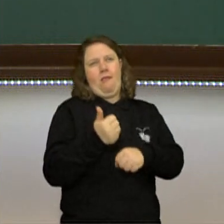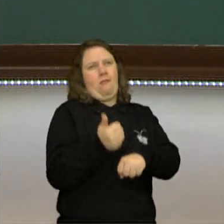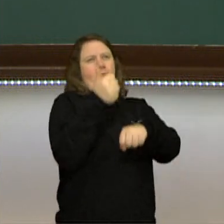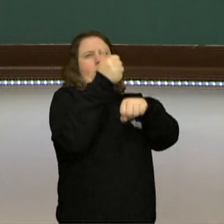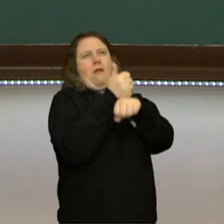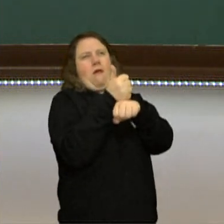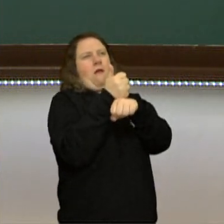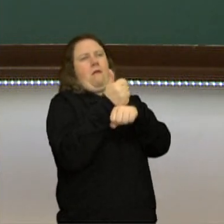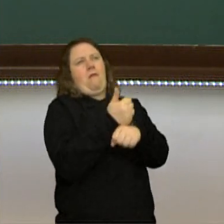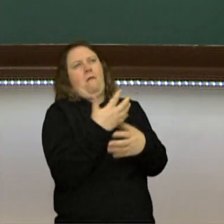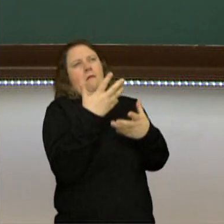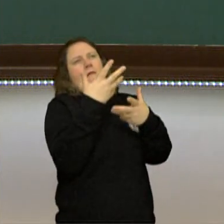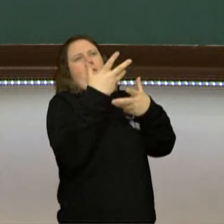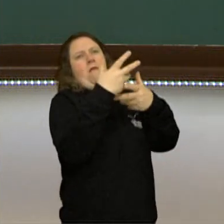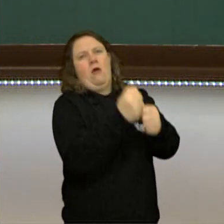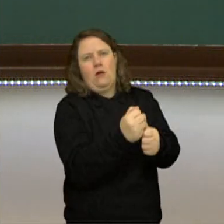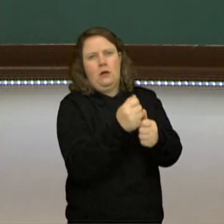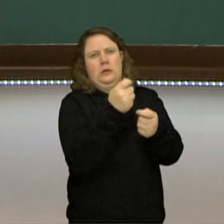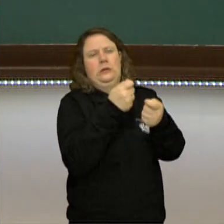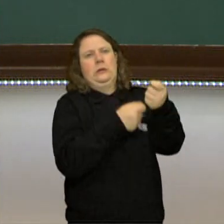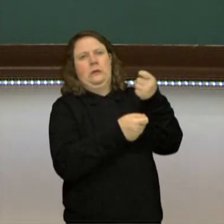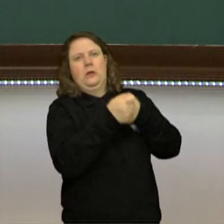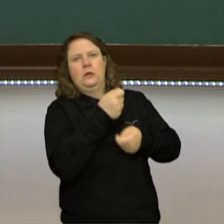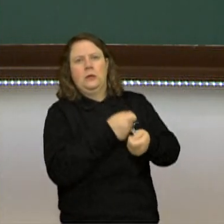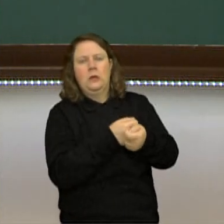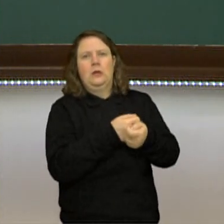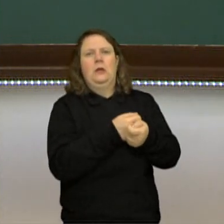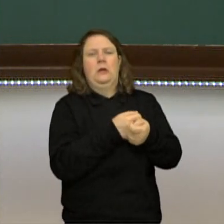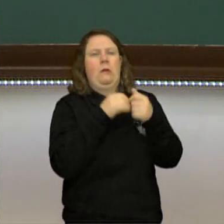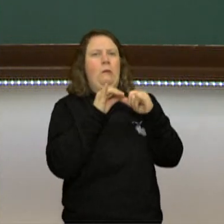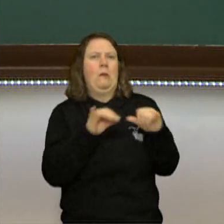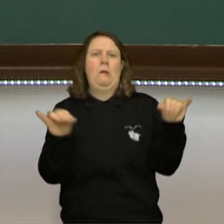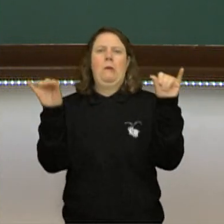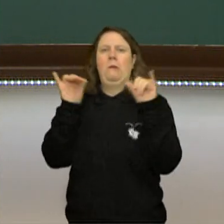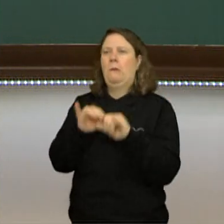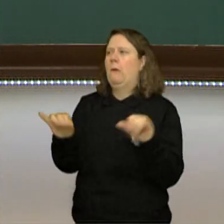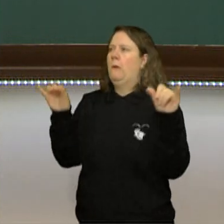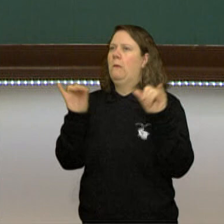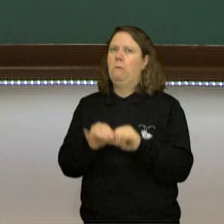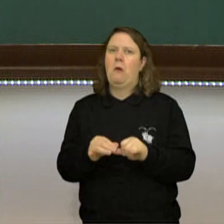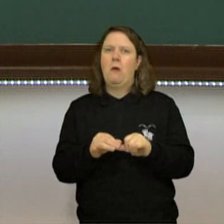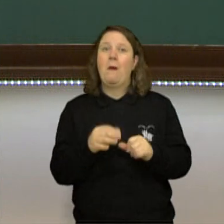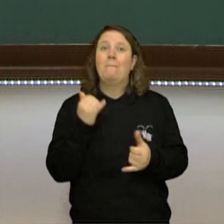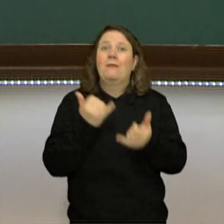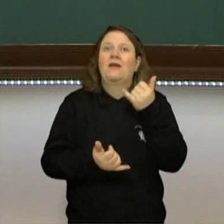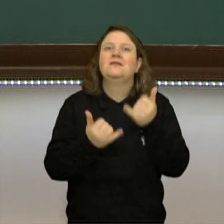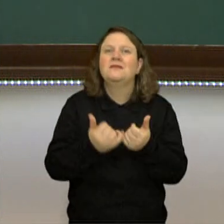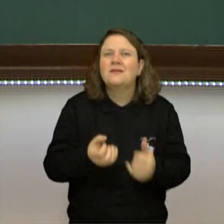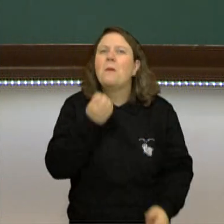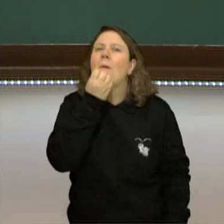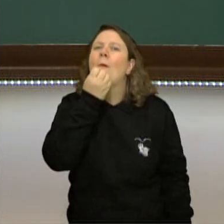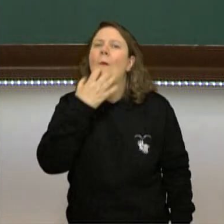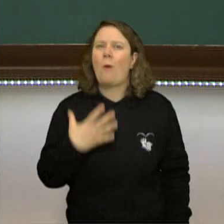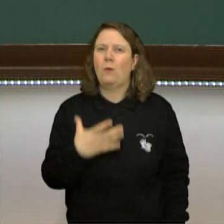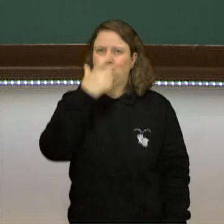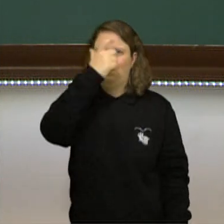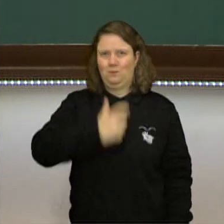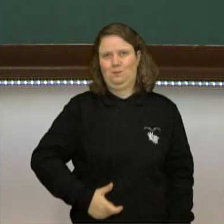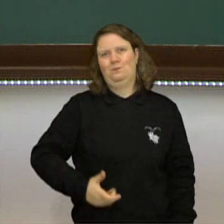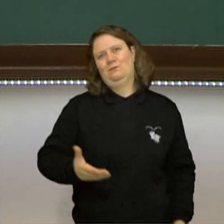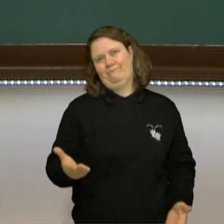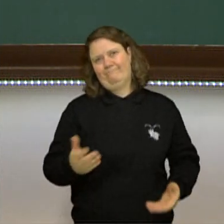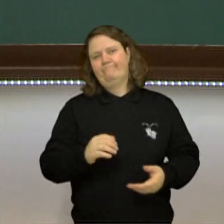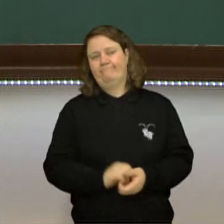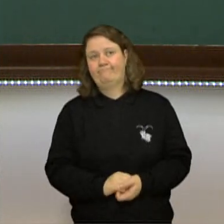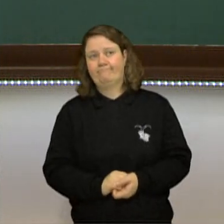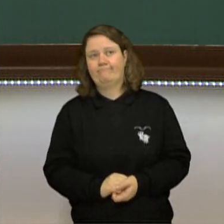grande herói, um grande administrador, aquela propaganda totalitária que ele fazia em torno da sua própria pessoa. Como a